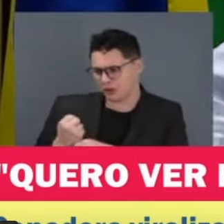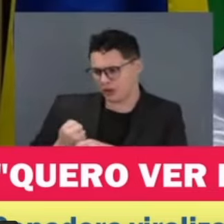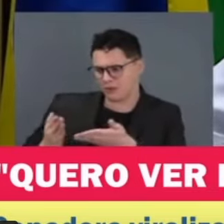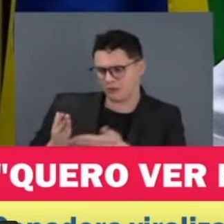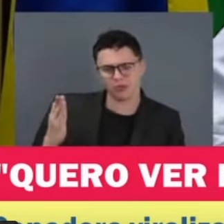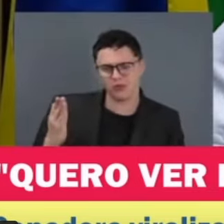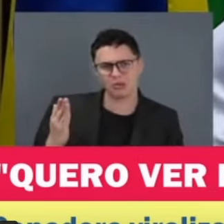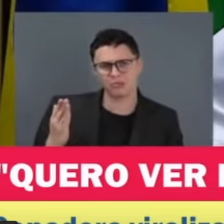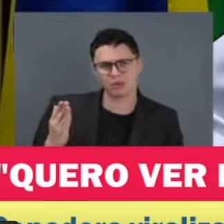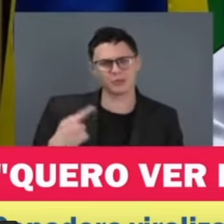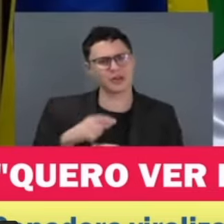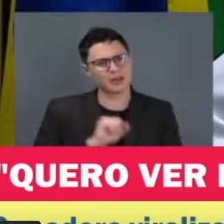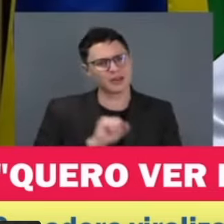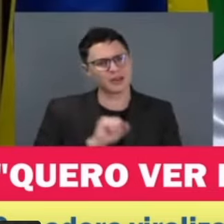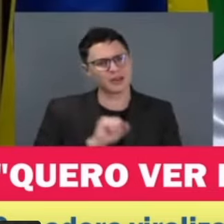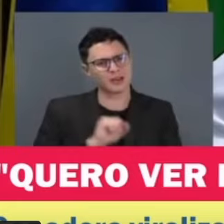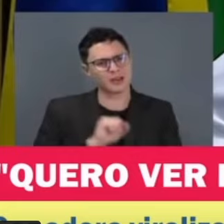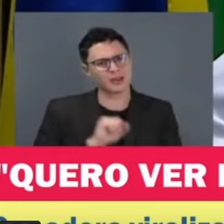isso. Por que agora?